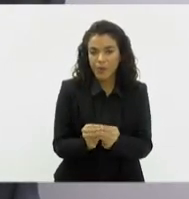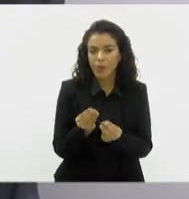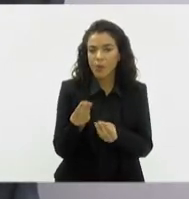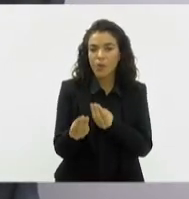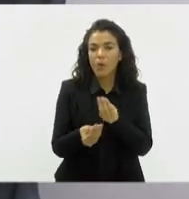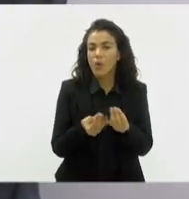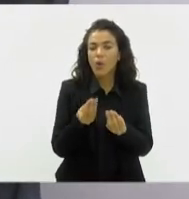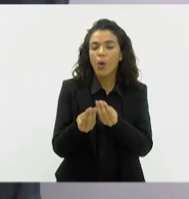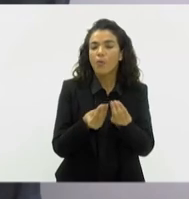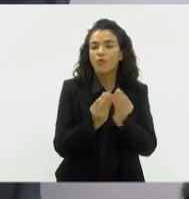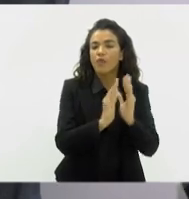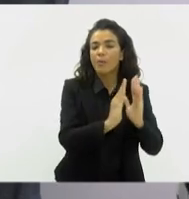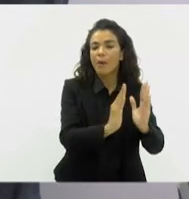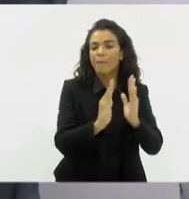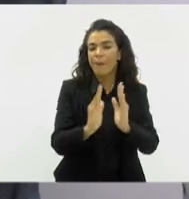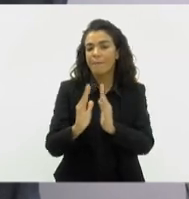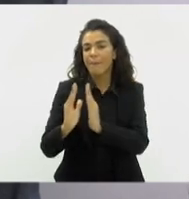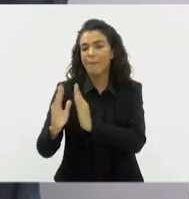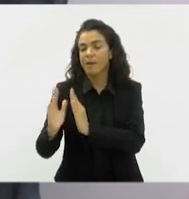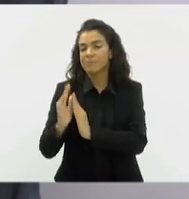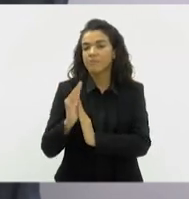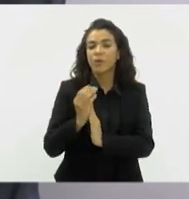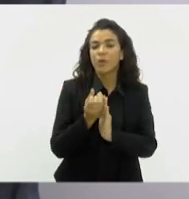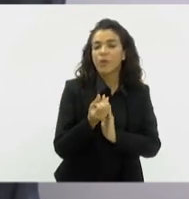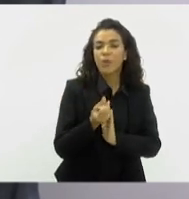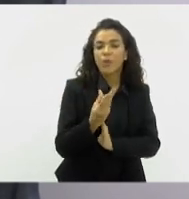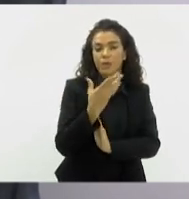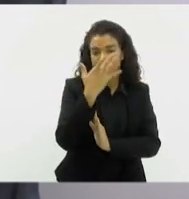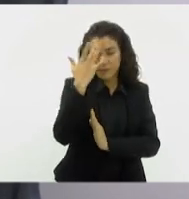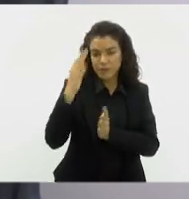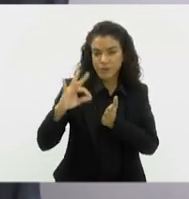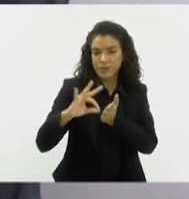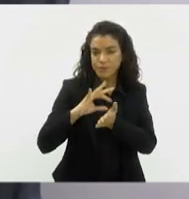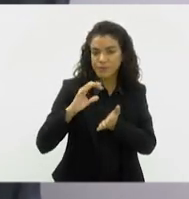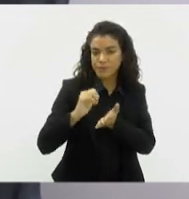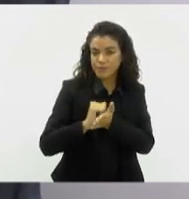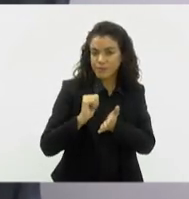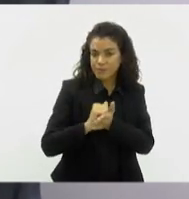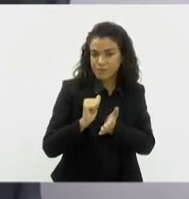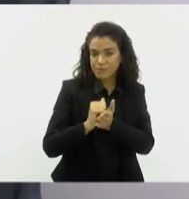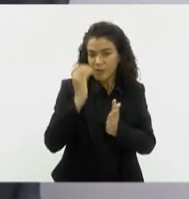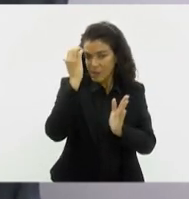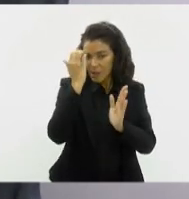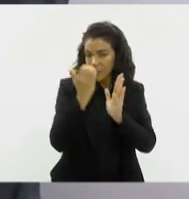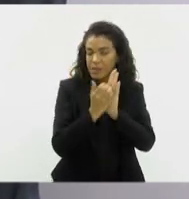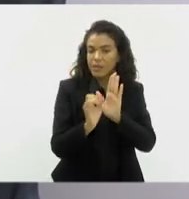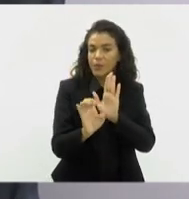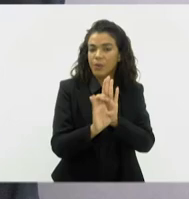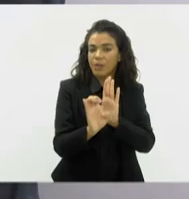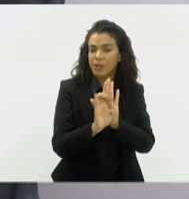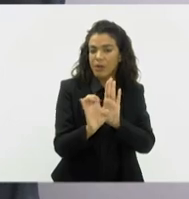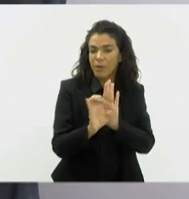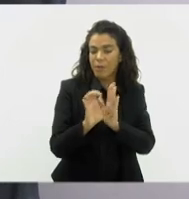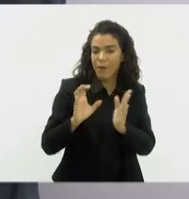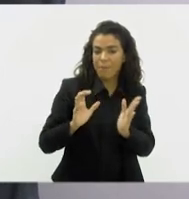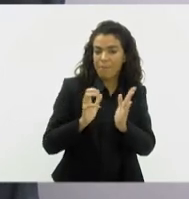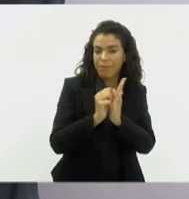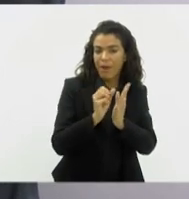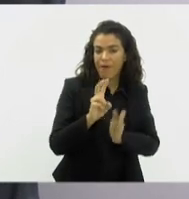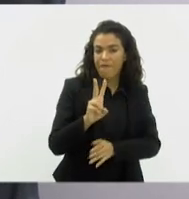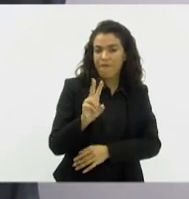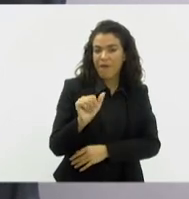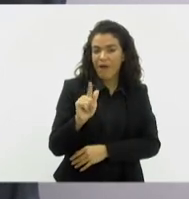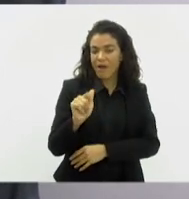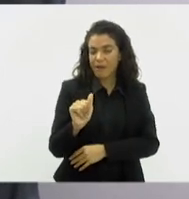esse procedimento, quantas pessoas se inscreveram no edital de abertura das vagas e como se dá isso internamente no